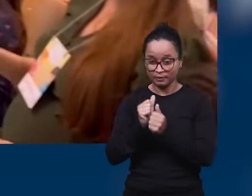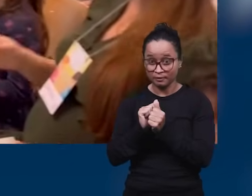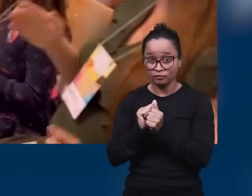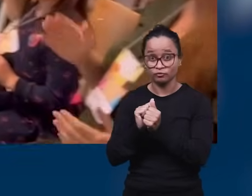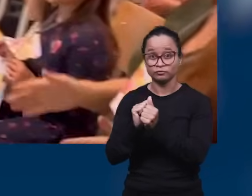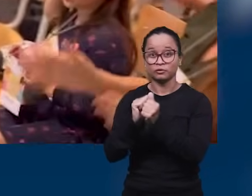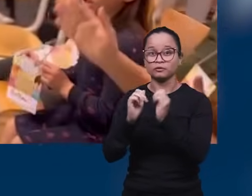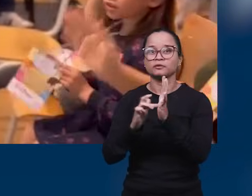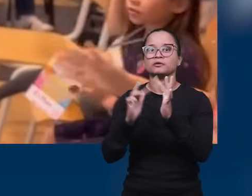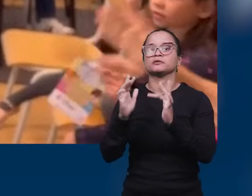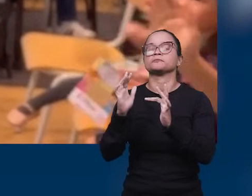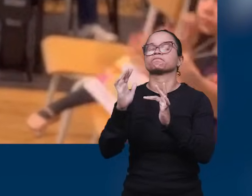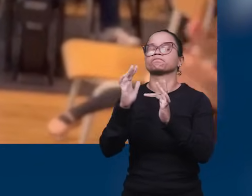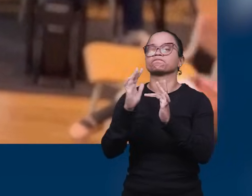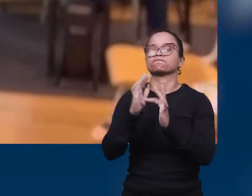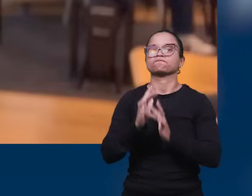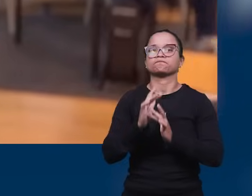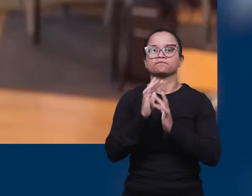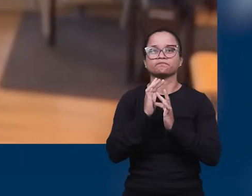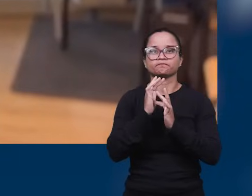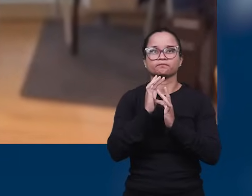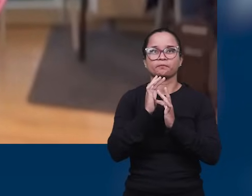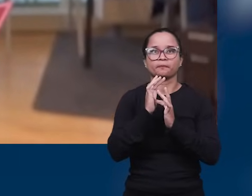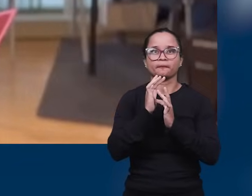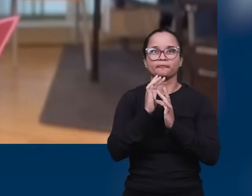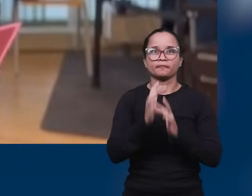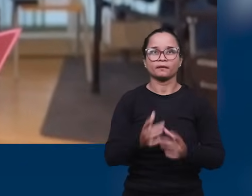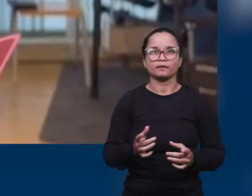A CIDADEO